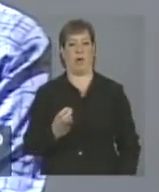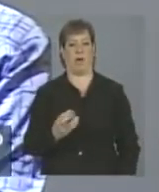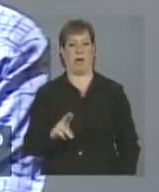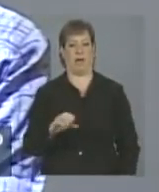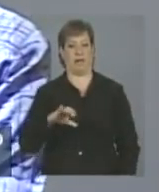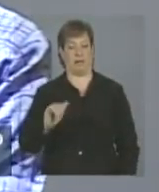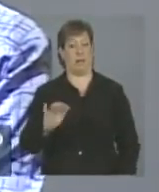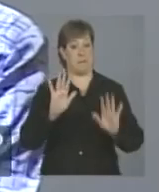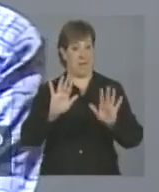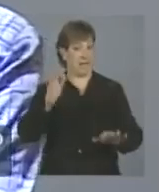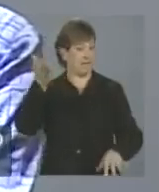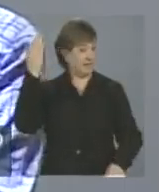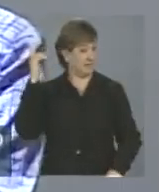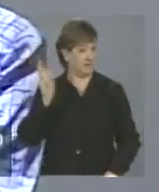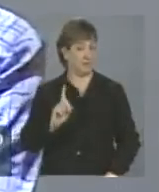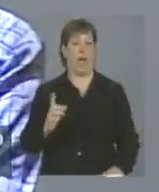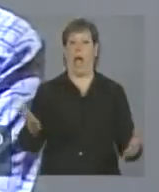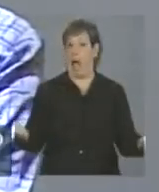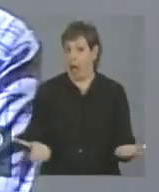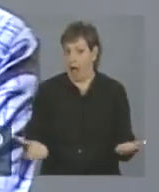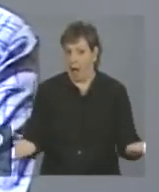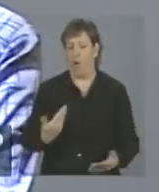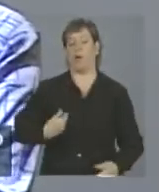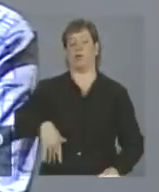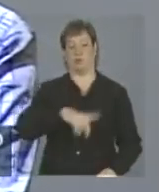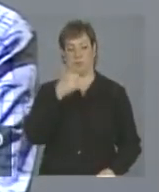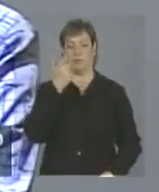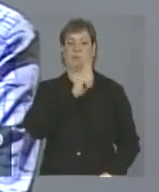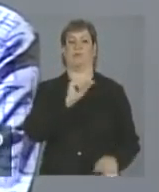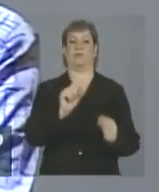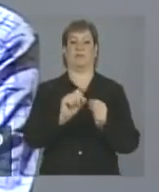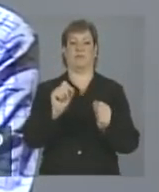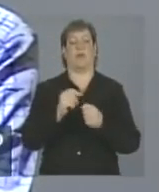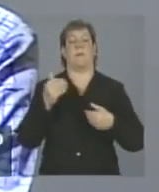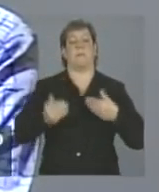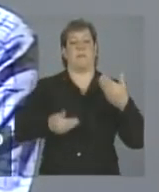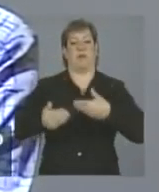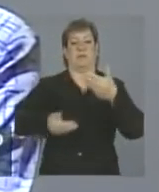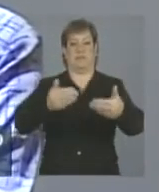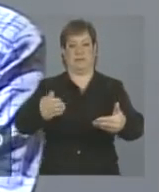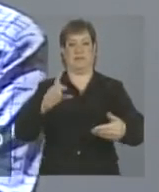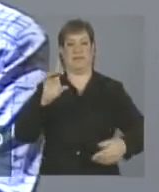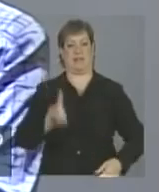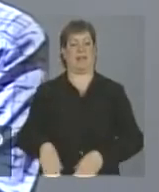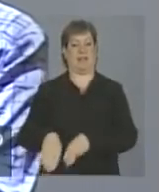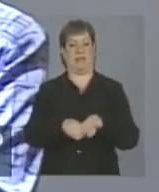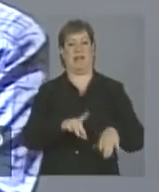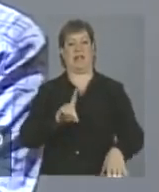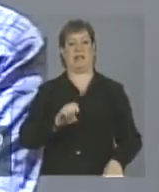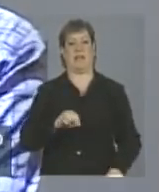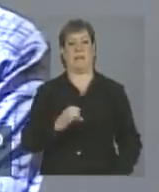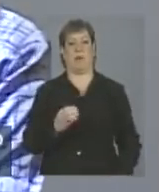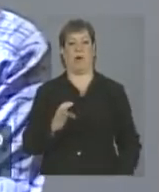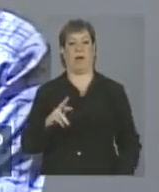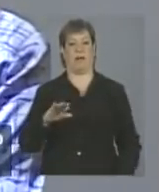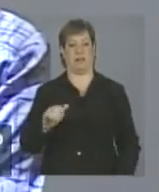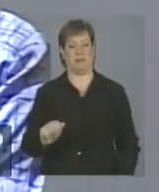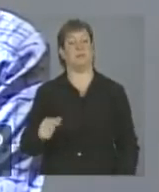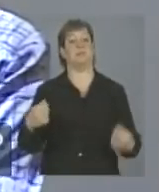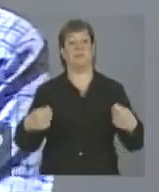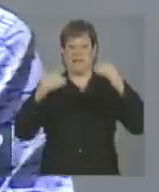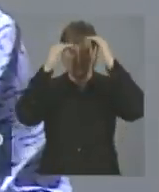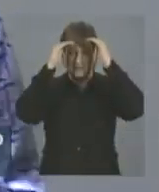no passado não foi, mas agora nós construímos o nosso processo democrático. Temos de respeitar os